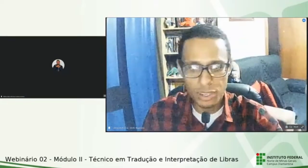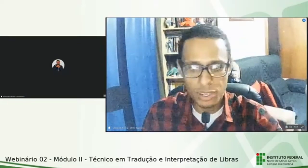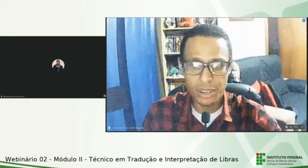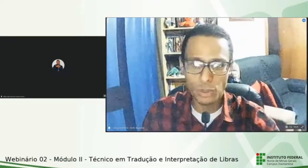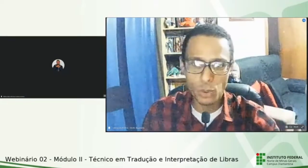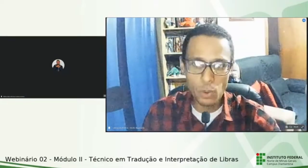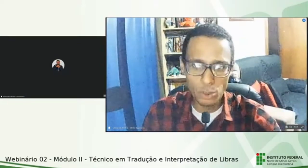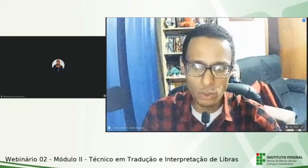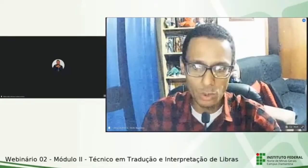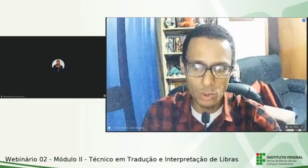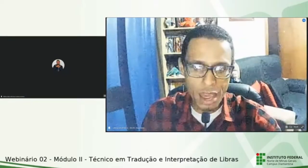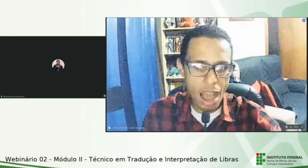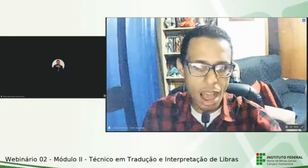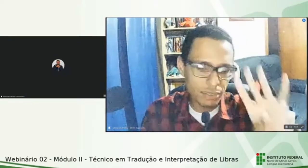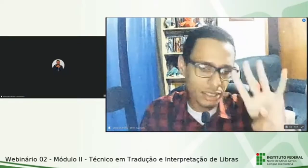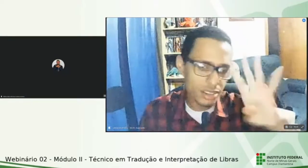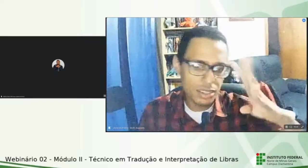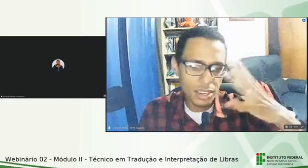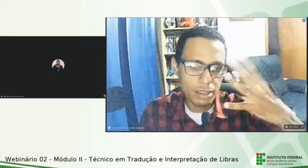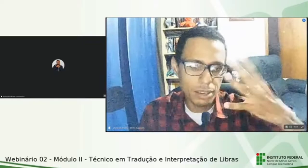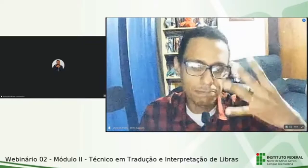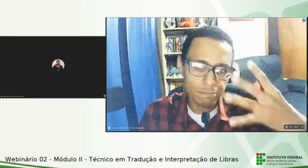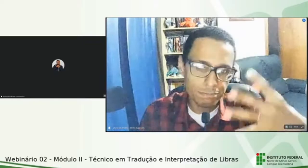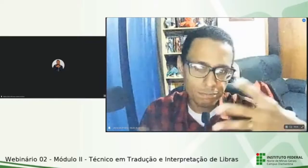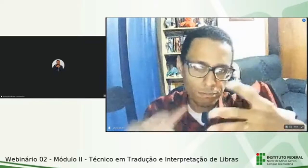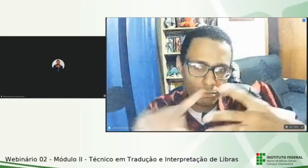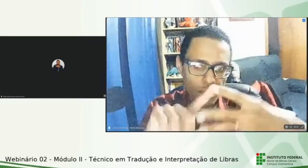que vocês terão no curso, ali vai trazer